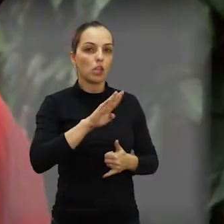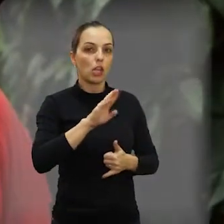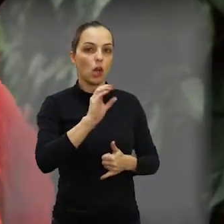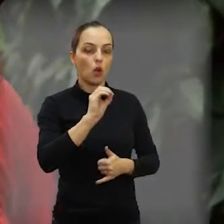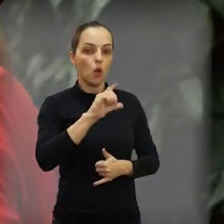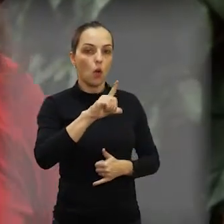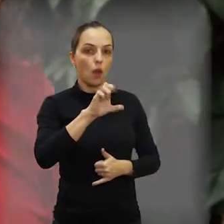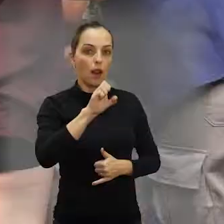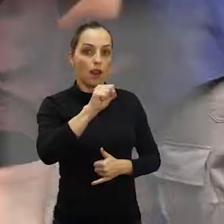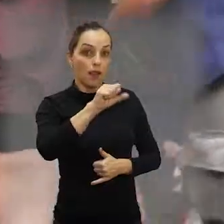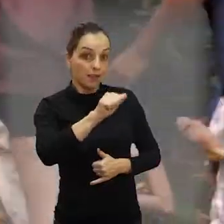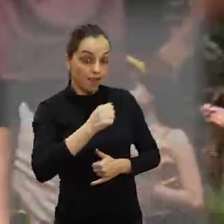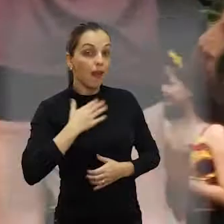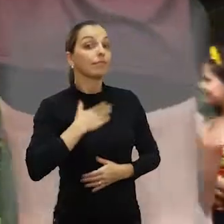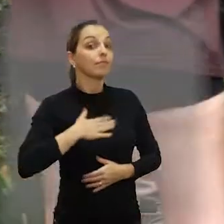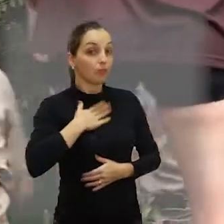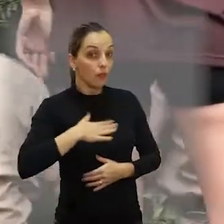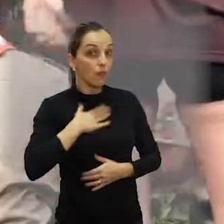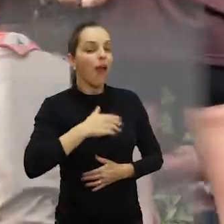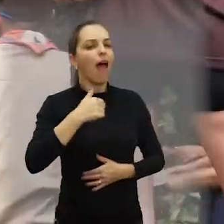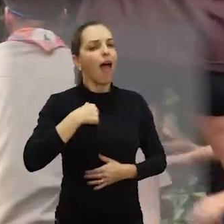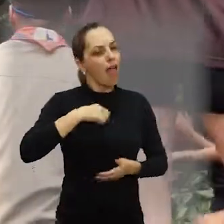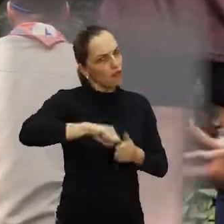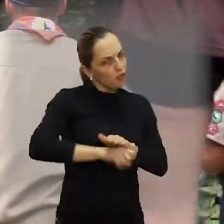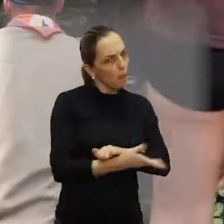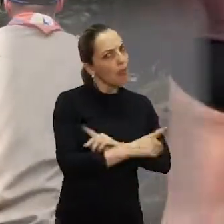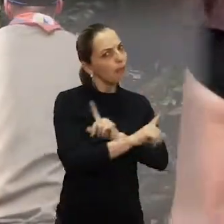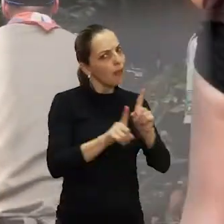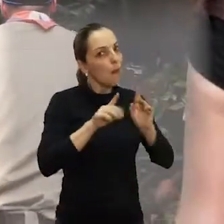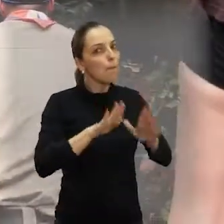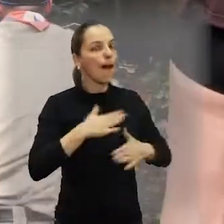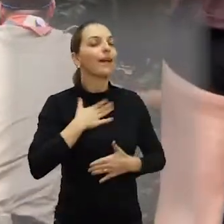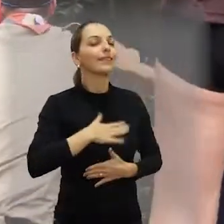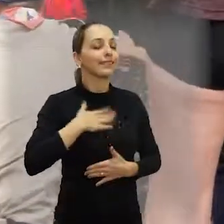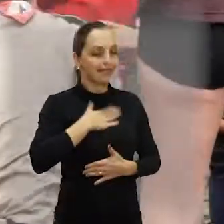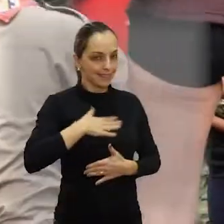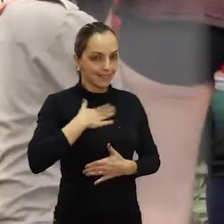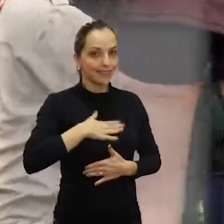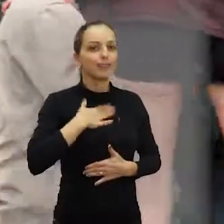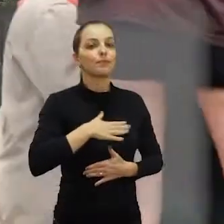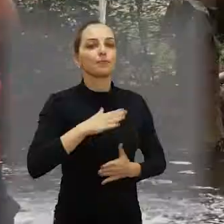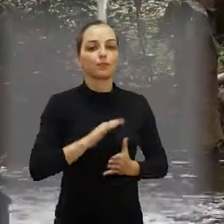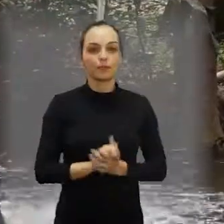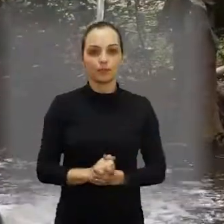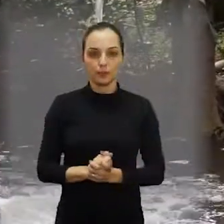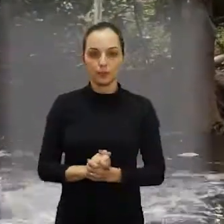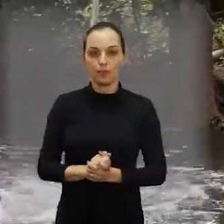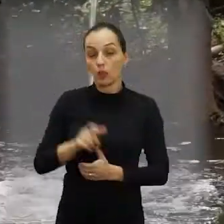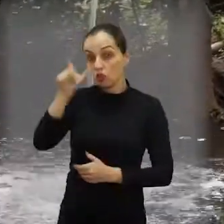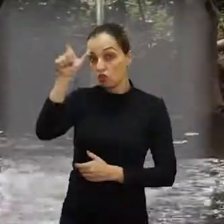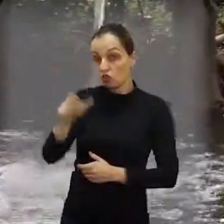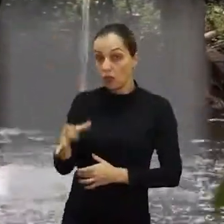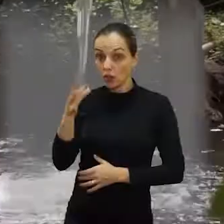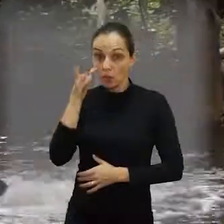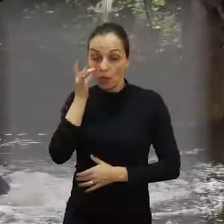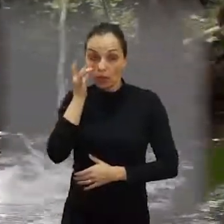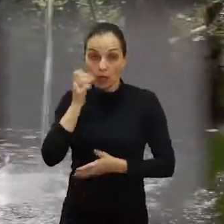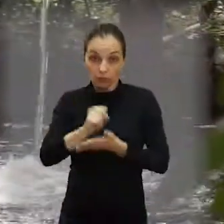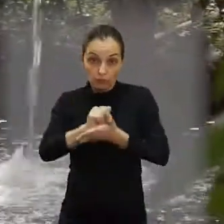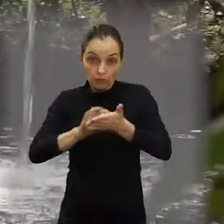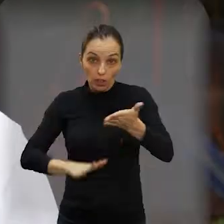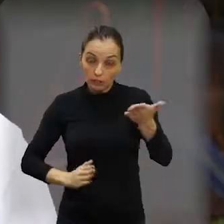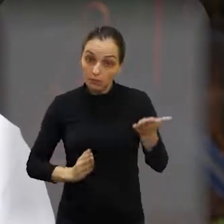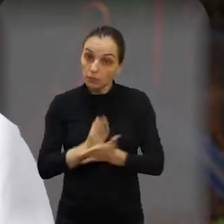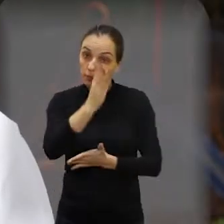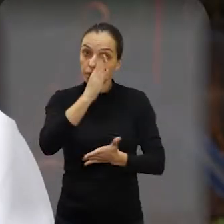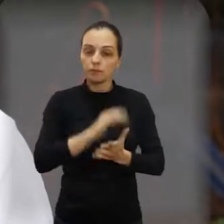ali em cima da tirolesa, eu não estava acostumada, mas eu gostei bastante. Quem presenciou as atividades